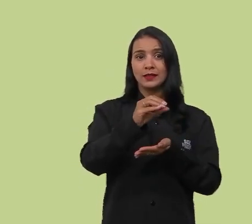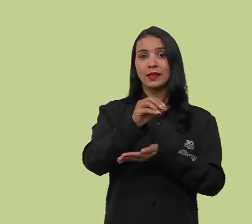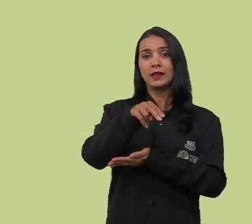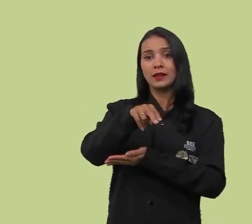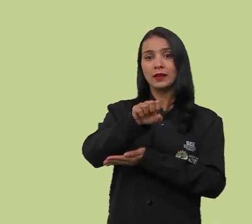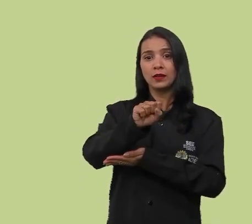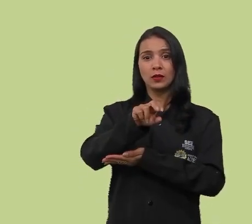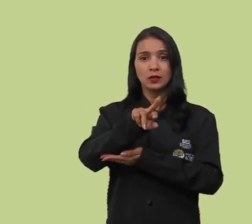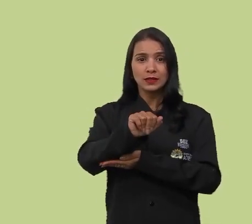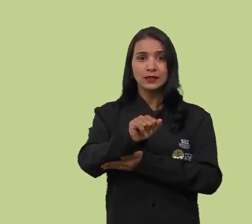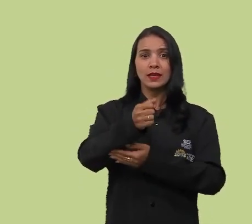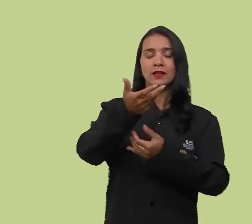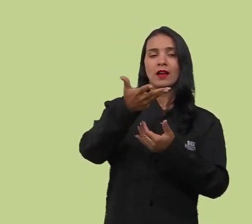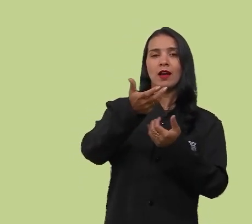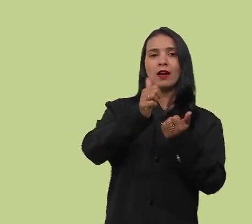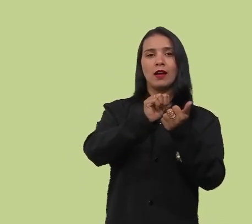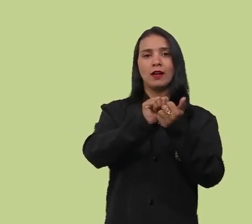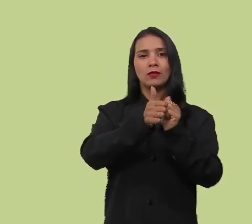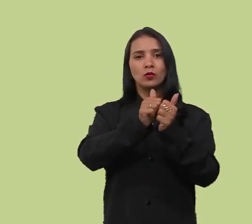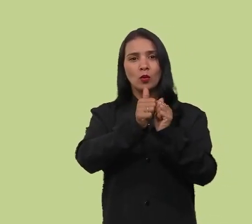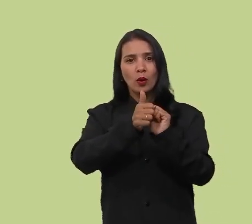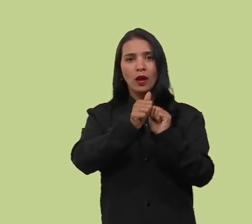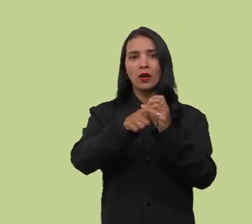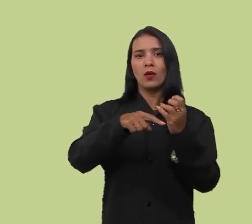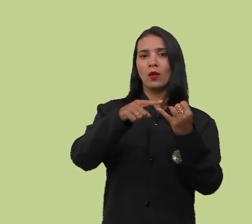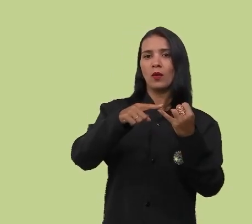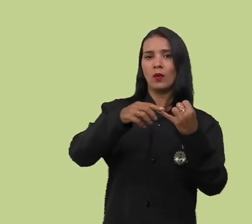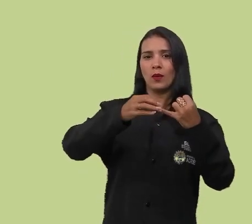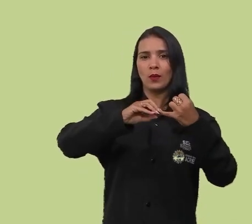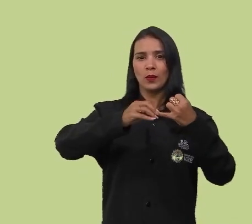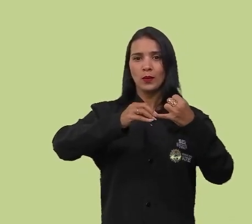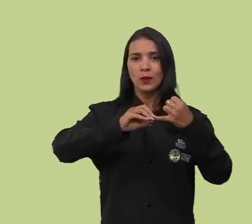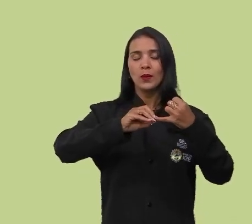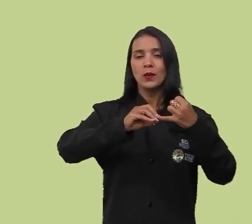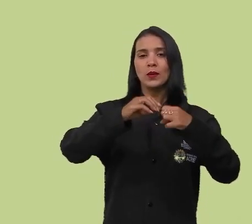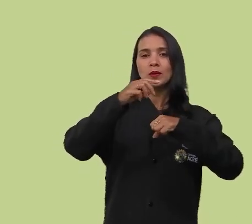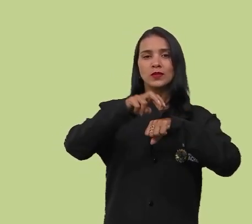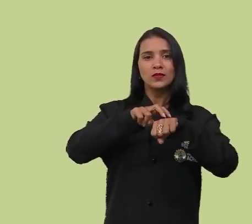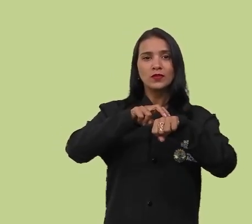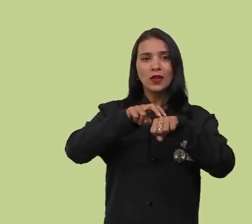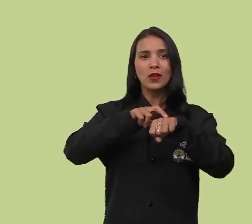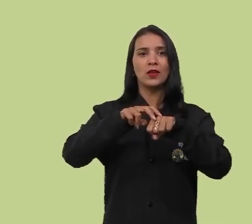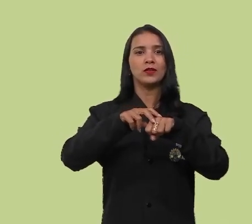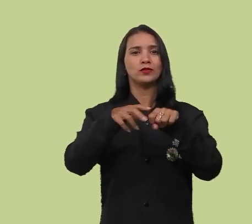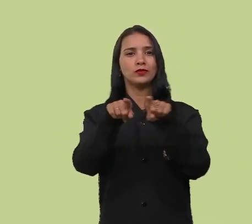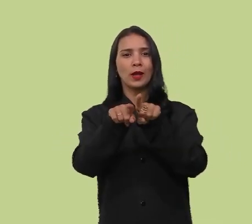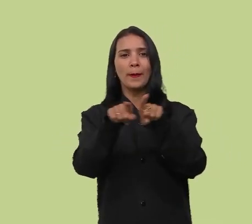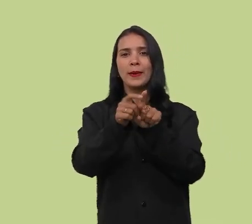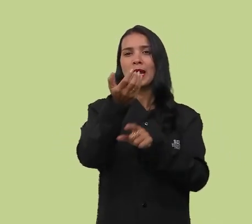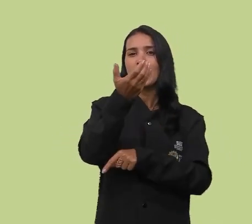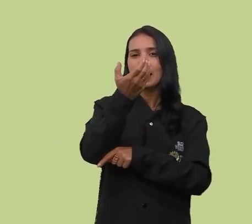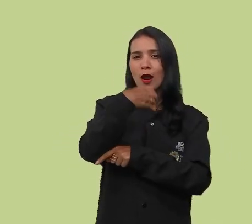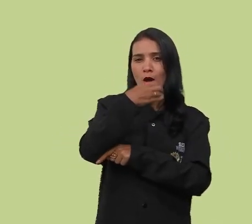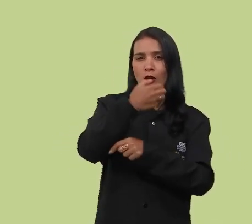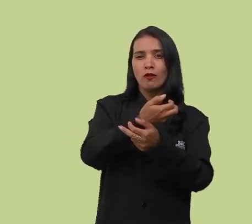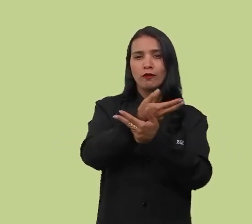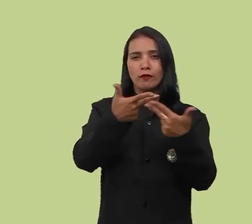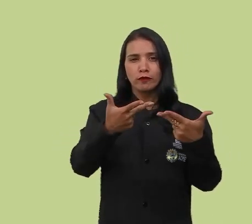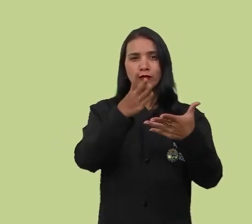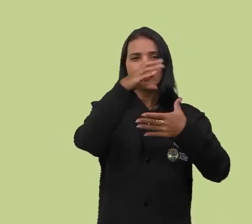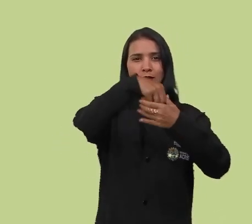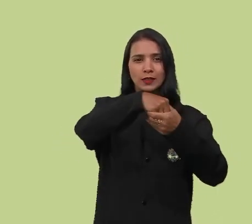do milho, do atum, né, da ervilha, né, as frutas em calda, que vai ter o quê? Vai ter uma adição ali de açúcar para deixar